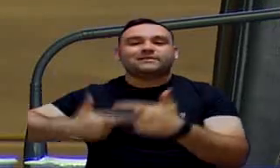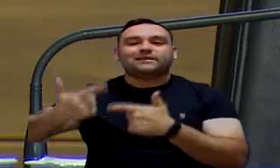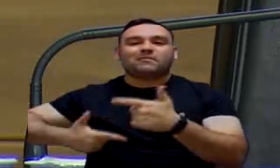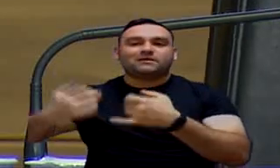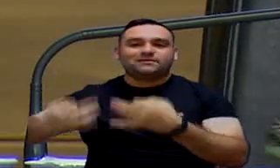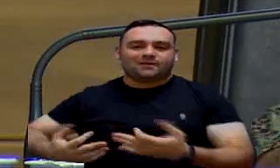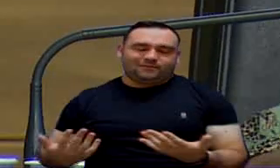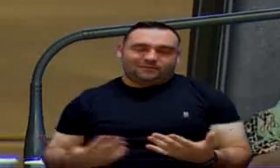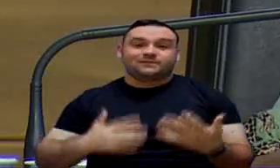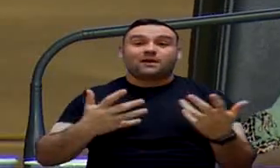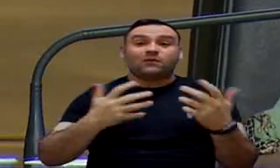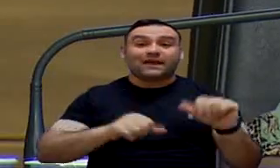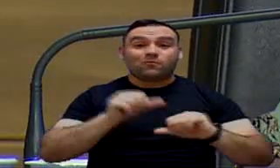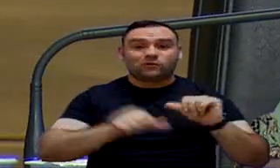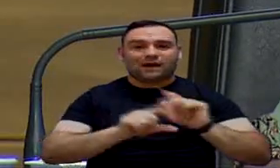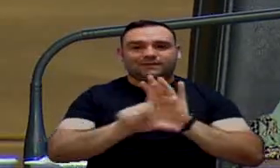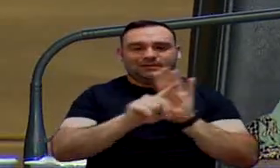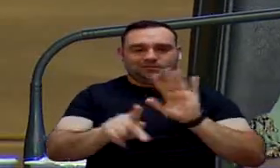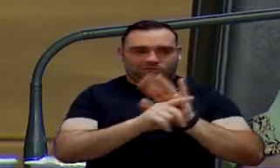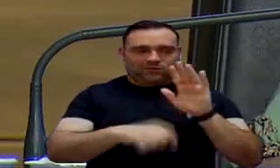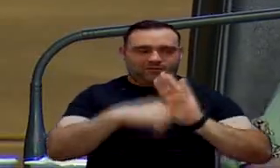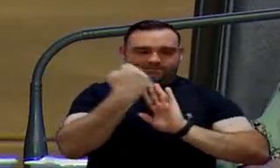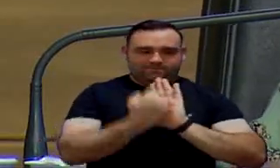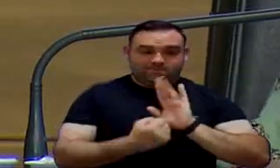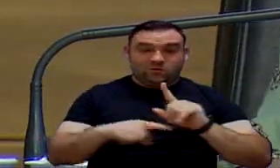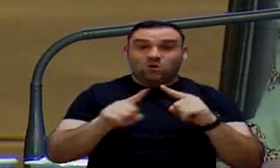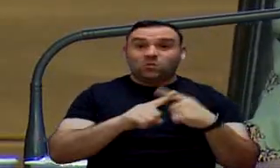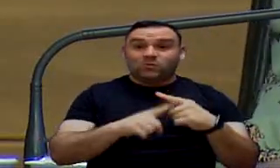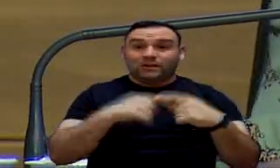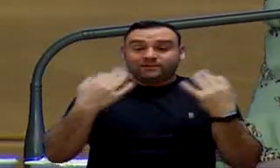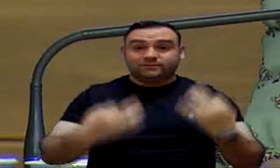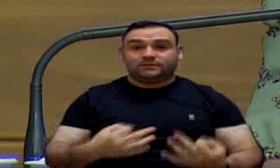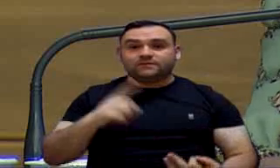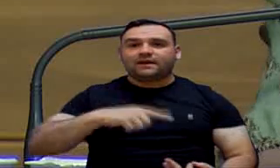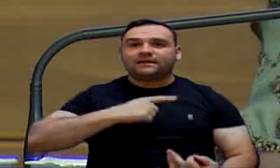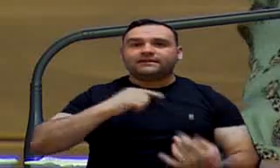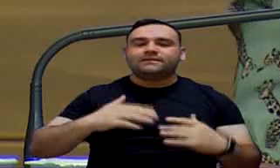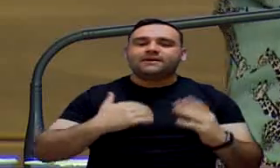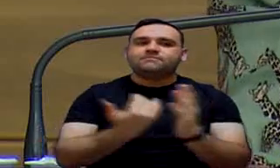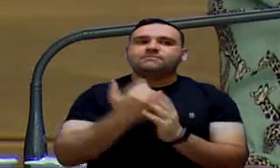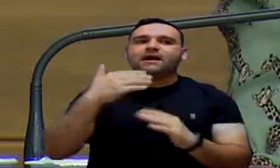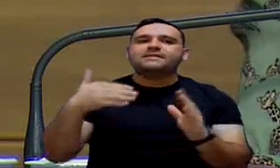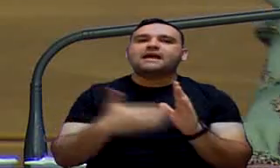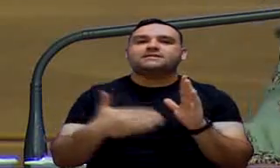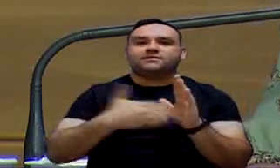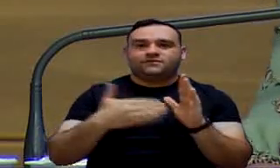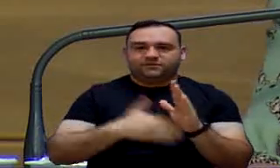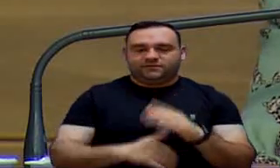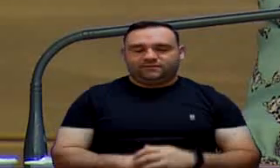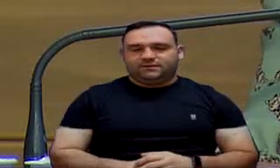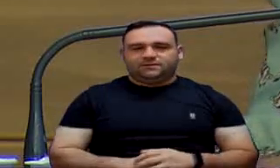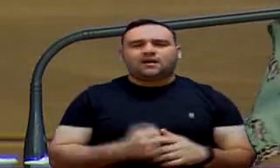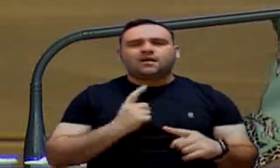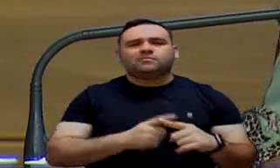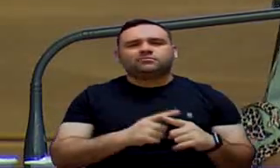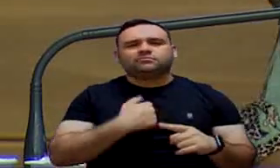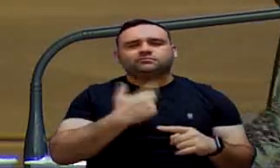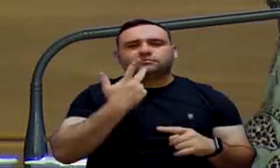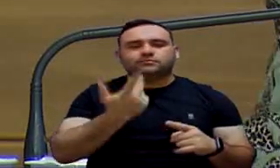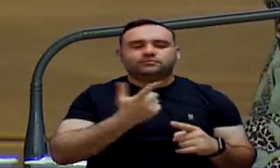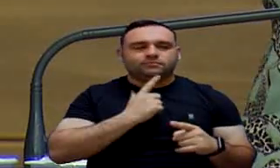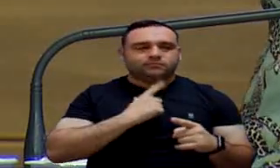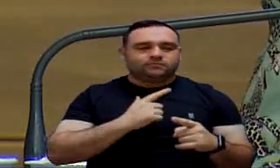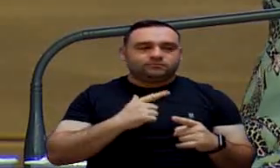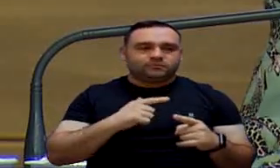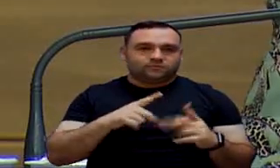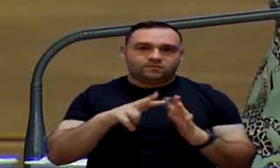legal então a gente tá pedindo a mudança da lei da legalização justamente para ela ser mais restritiva do que ela tá hoje que eu digo para senhora que é uma